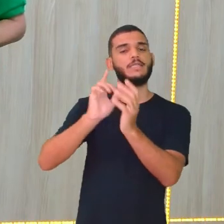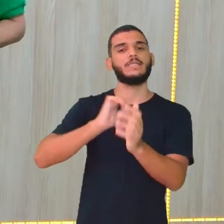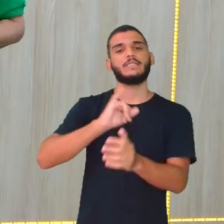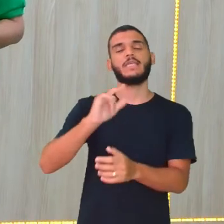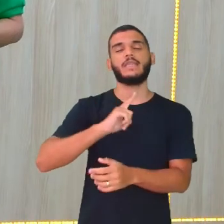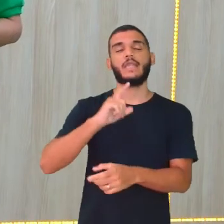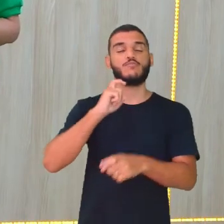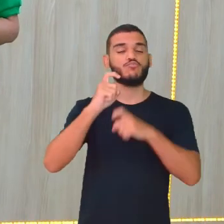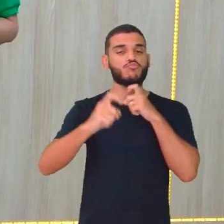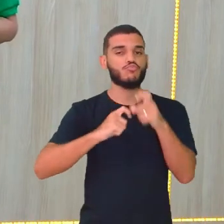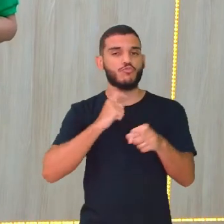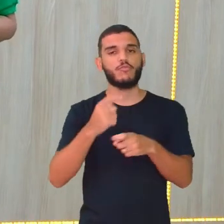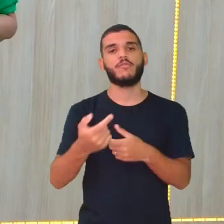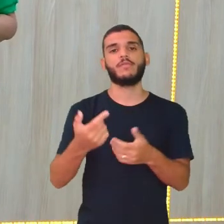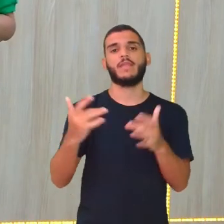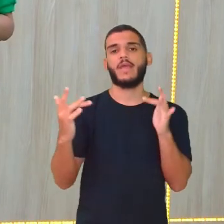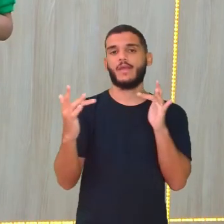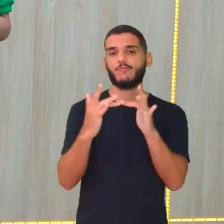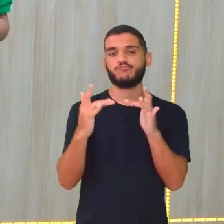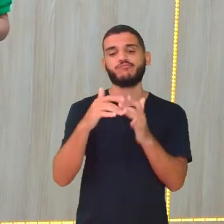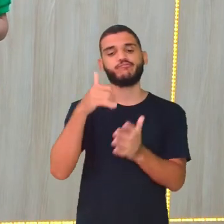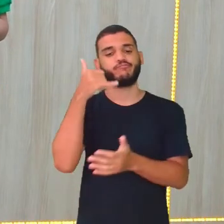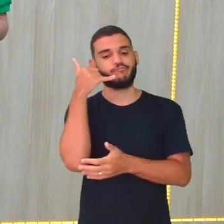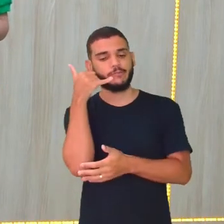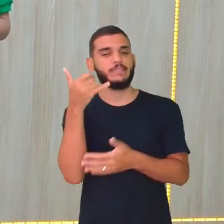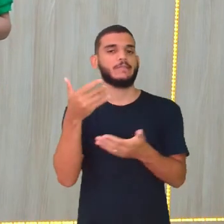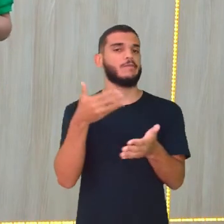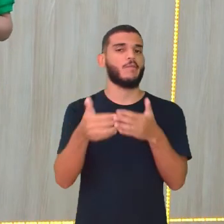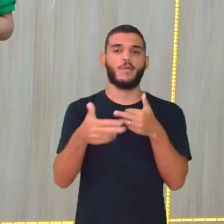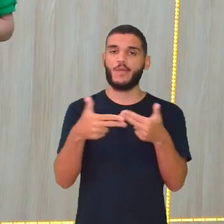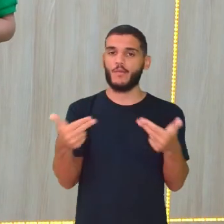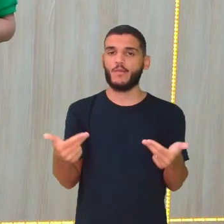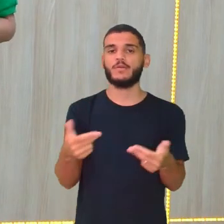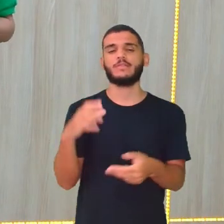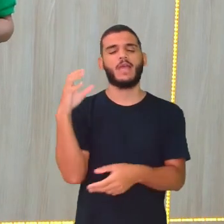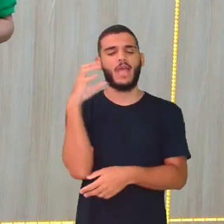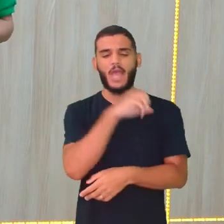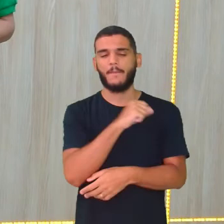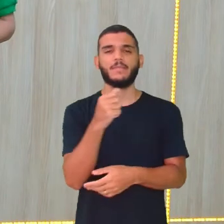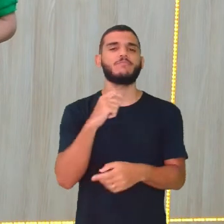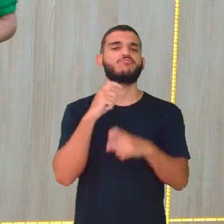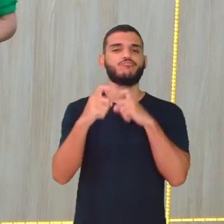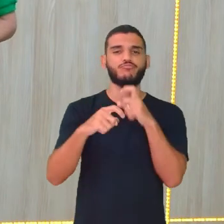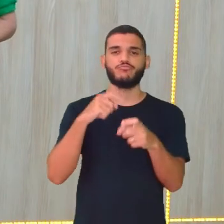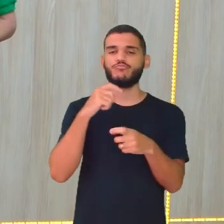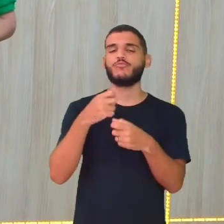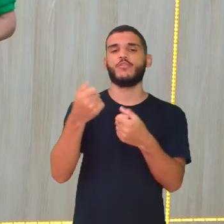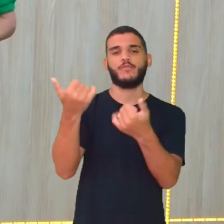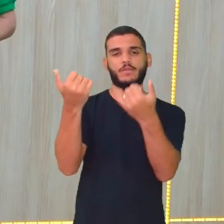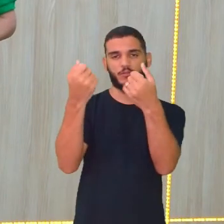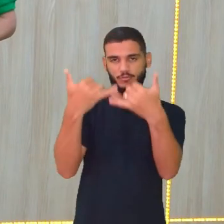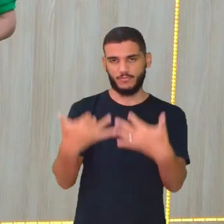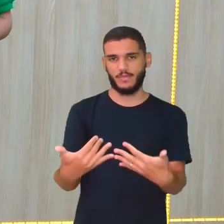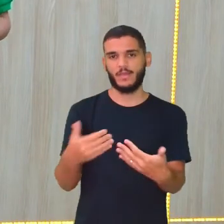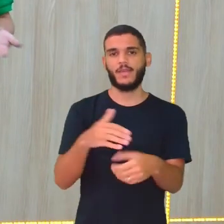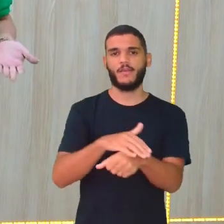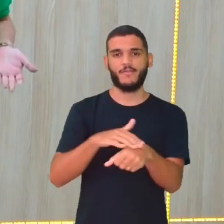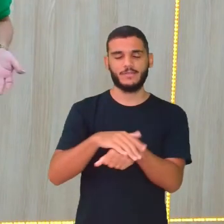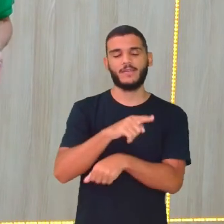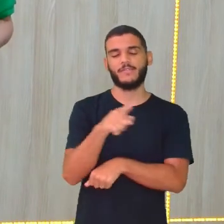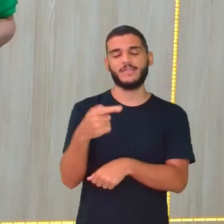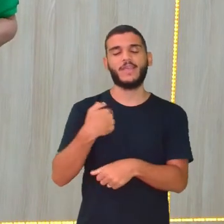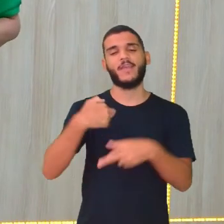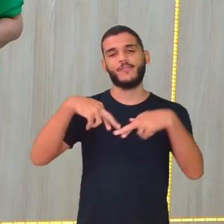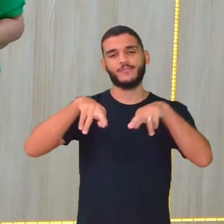com eles, que eles vão rapidamente tirar essas dúvidas e ter essa conversa com vocês. Eu espero que